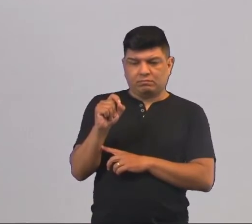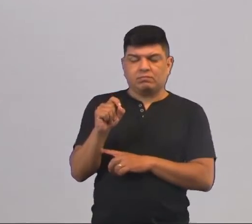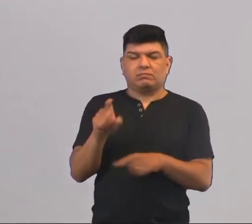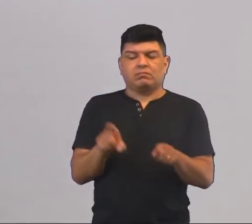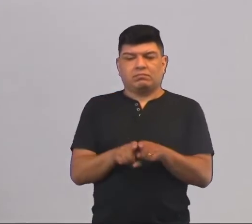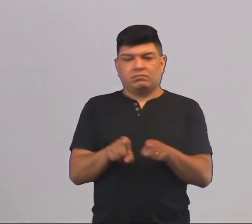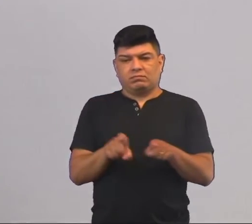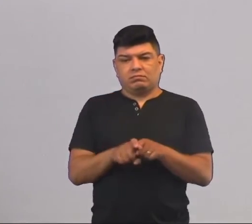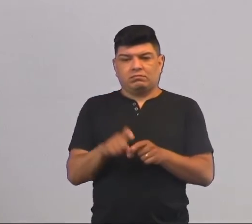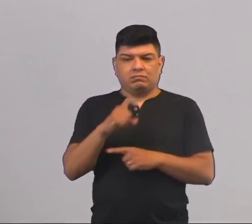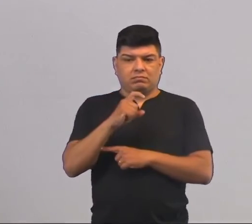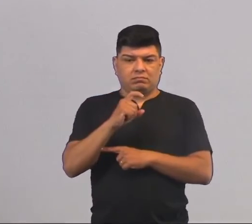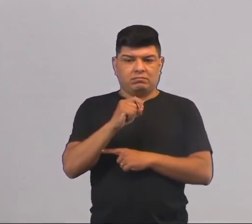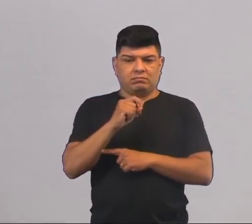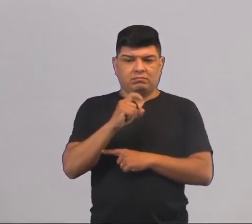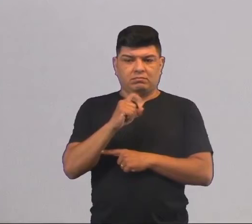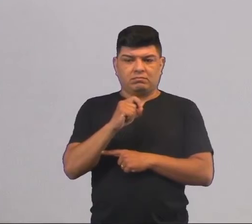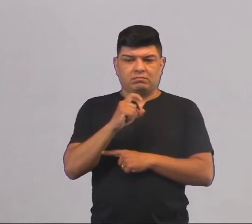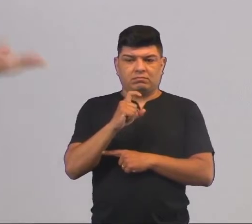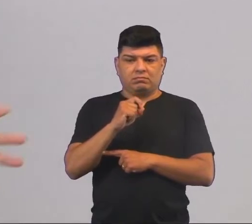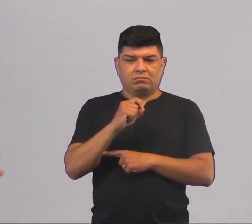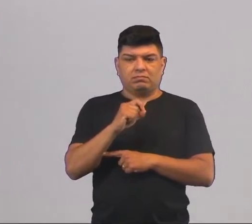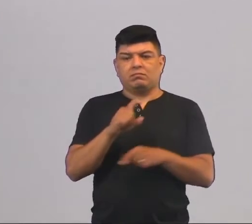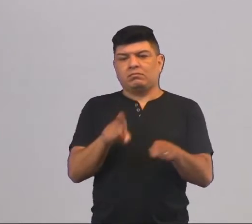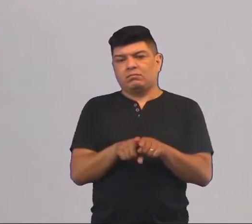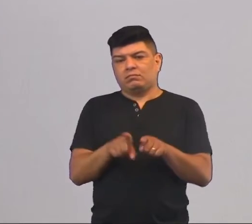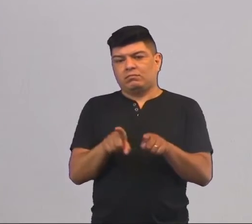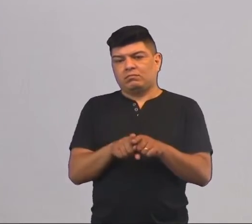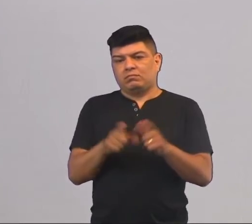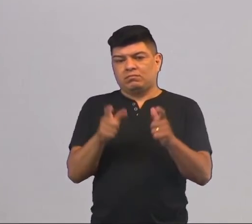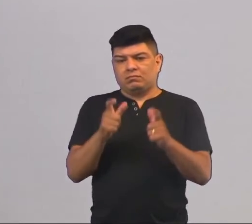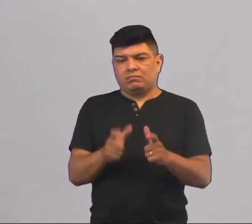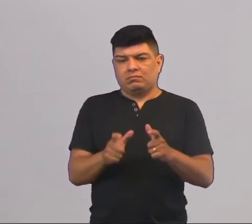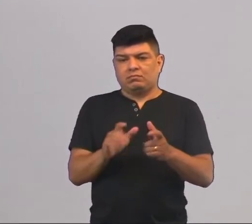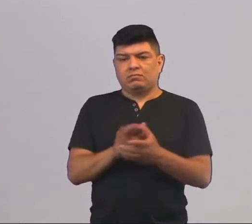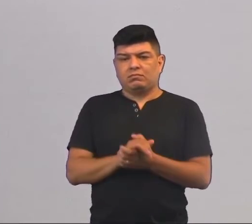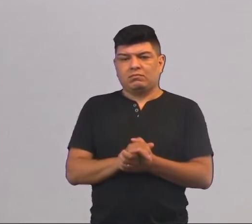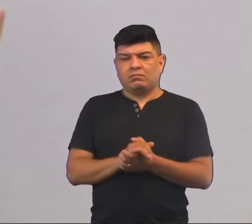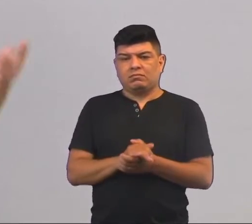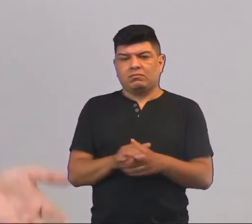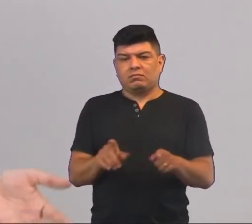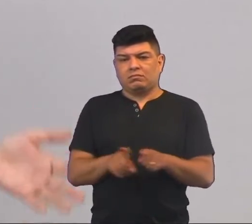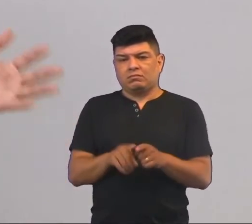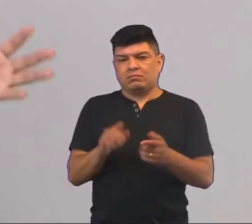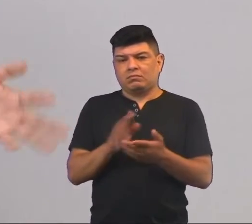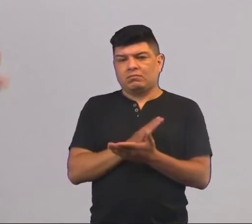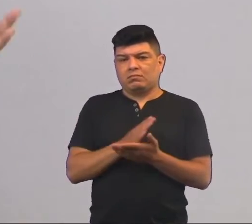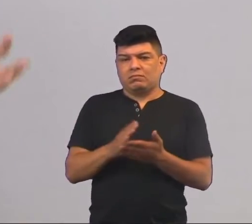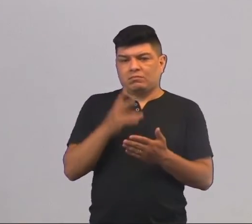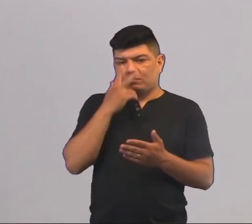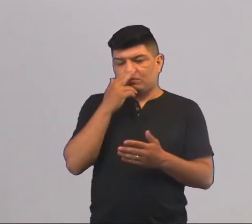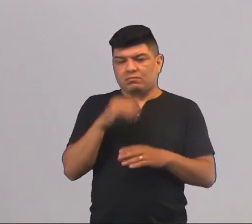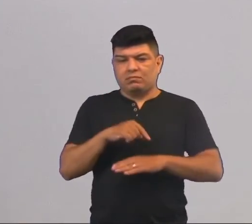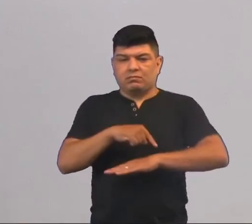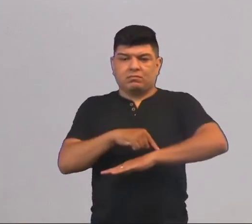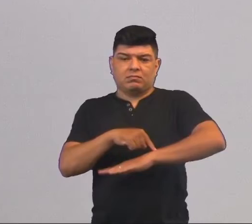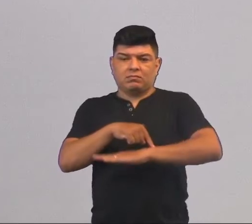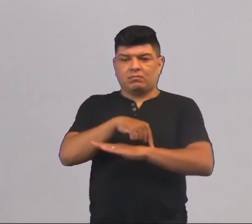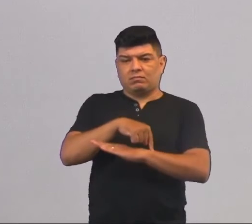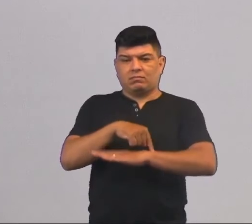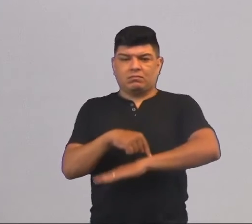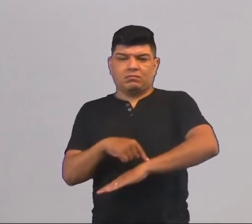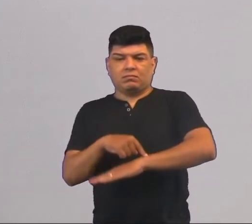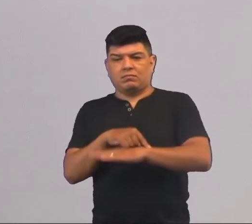tá essa questão de força potente resistente ponto de apoio e até mesmo em Angola a gente também